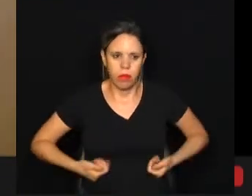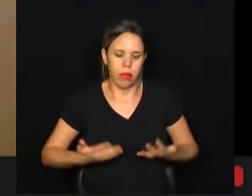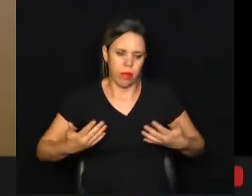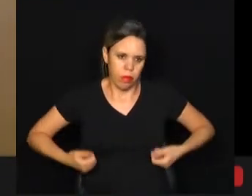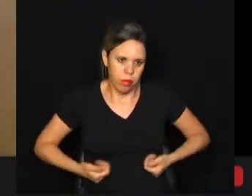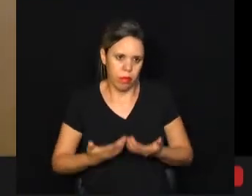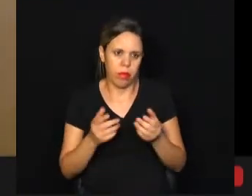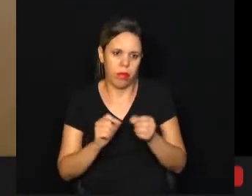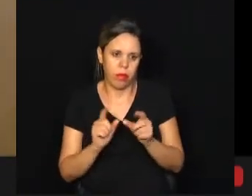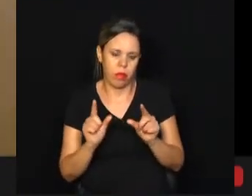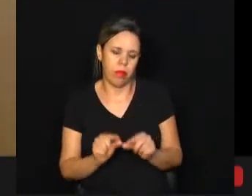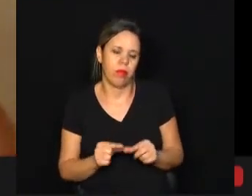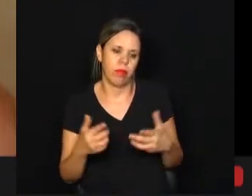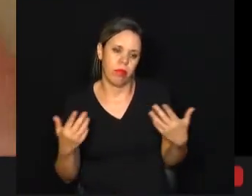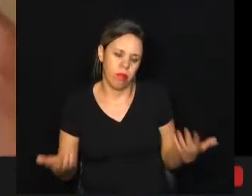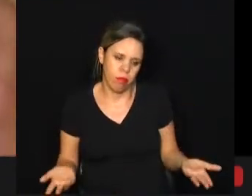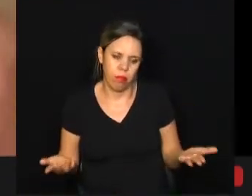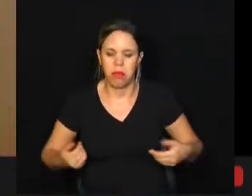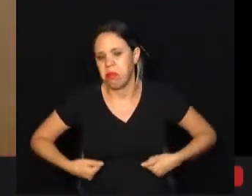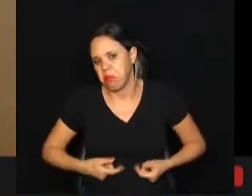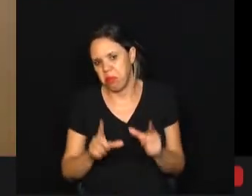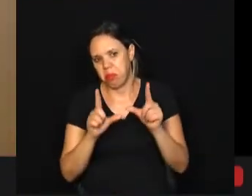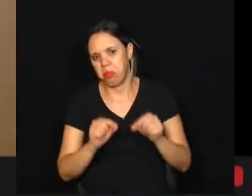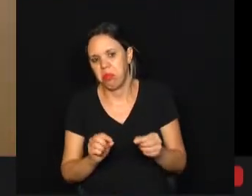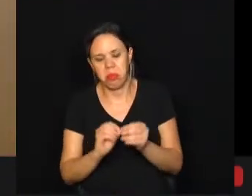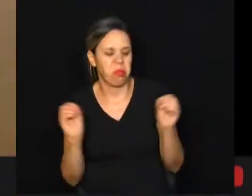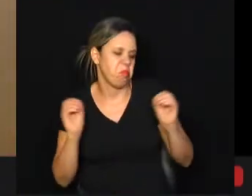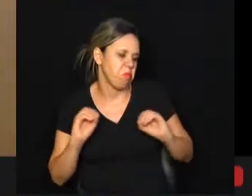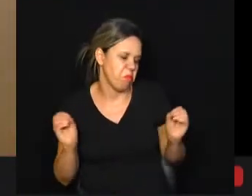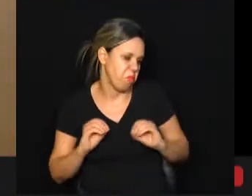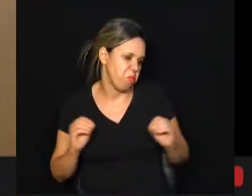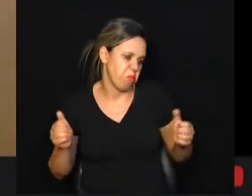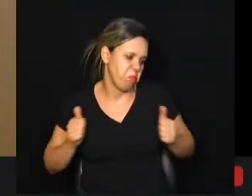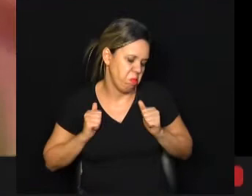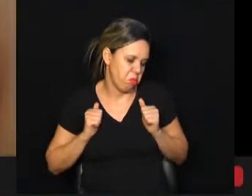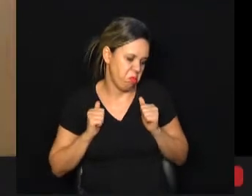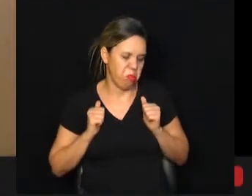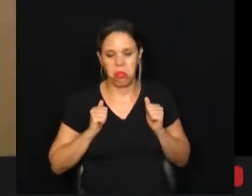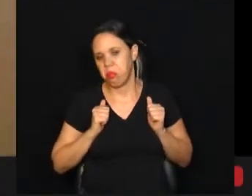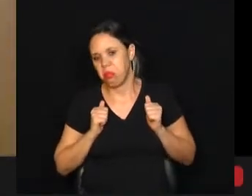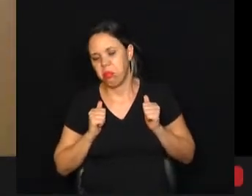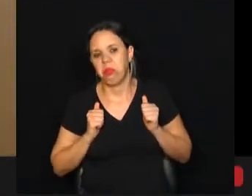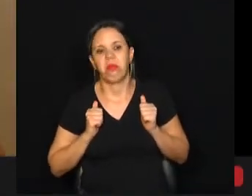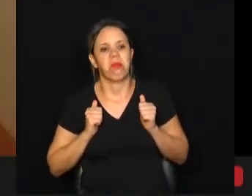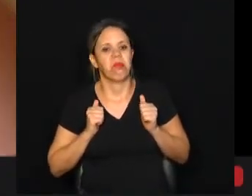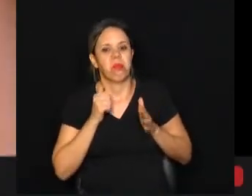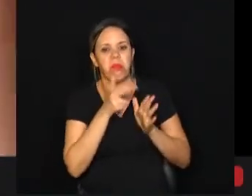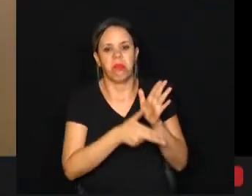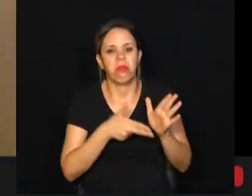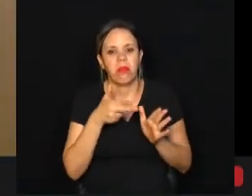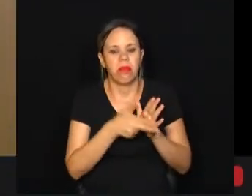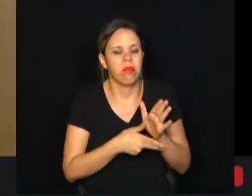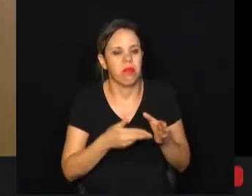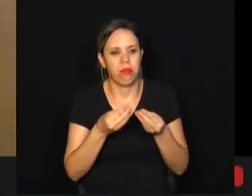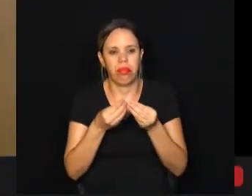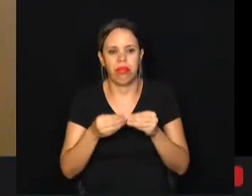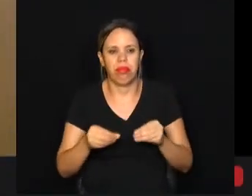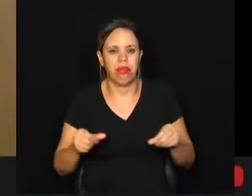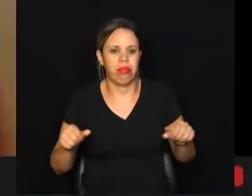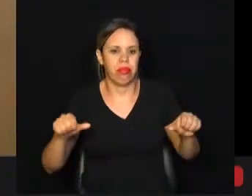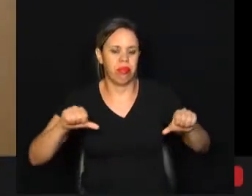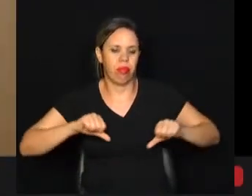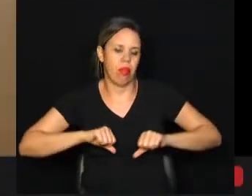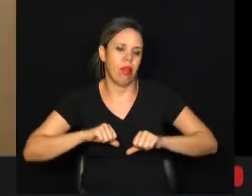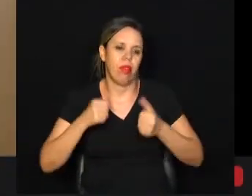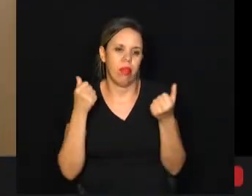pouco, né? Gasta pouco e não faz nada. A Estação Cultura se deteriora.